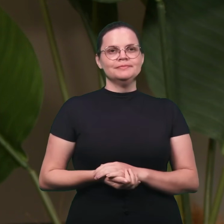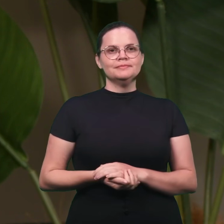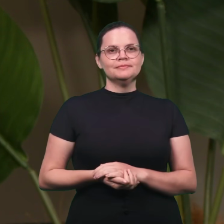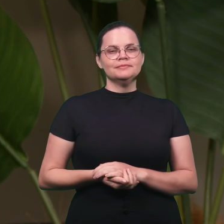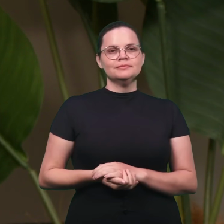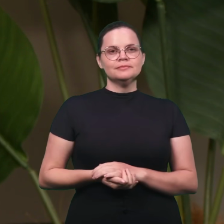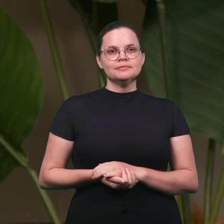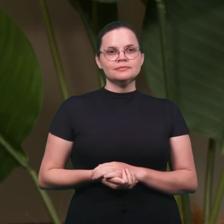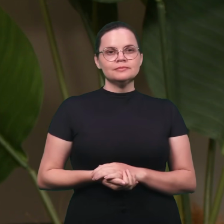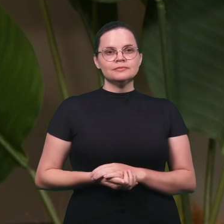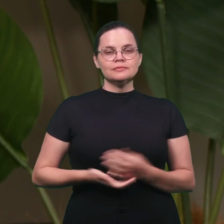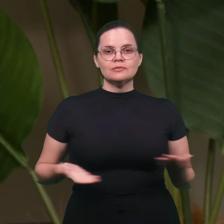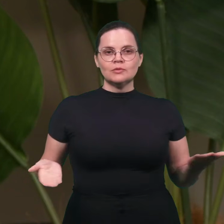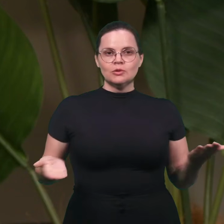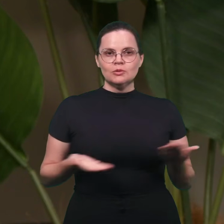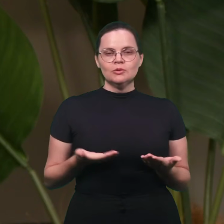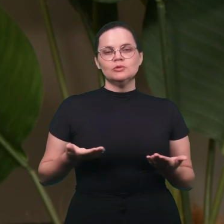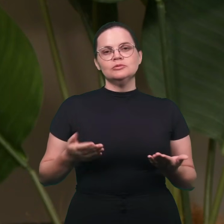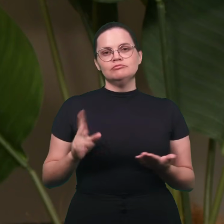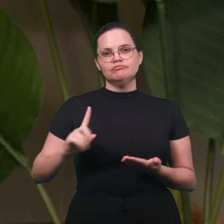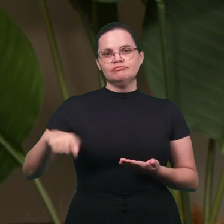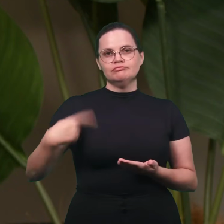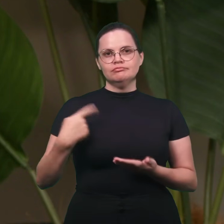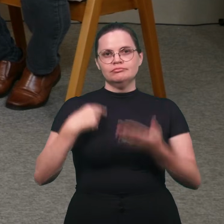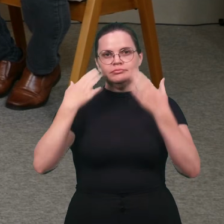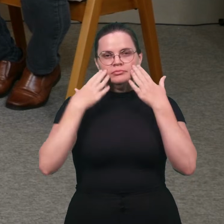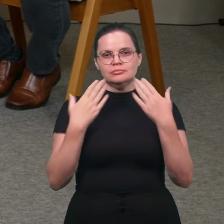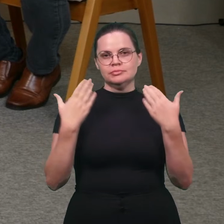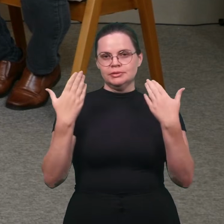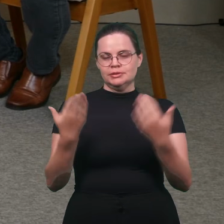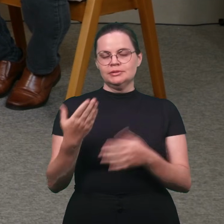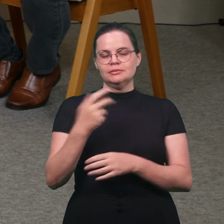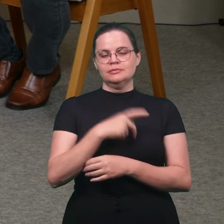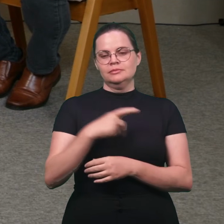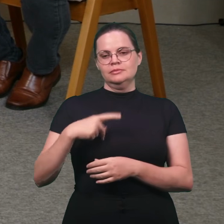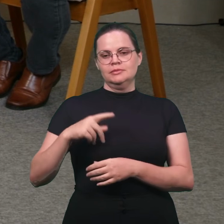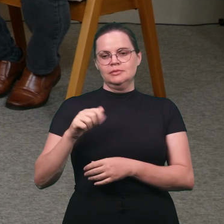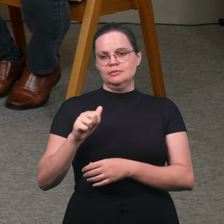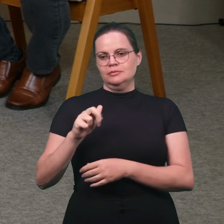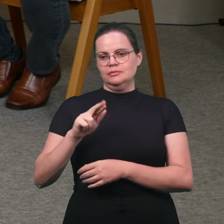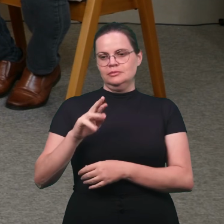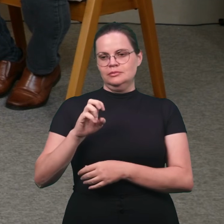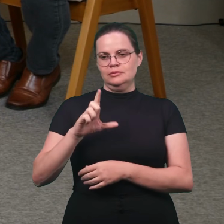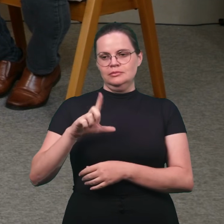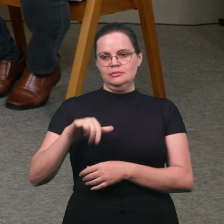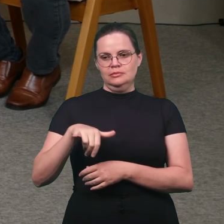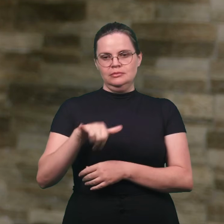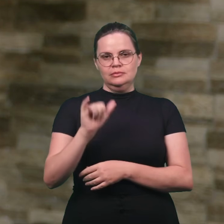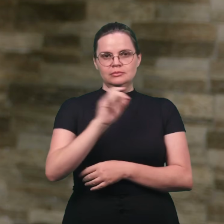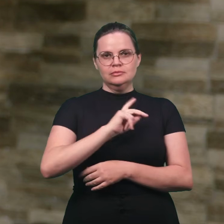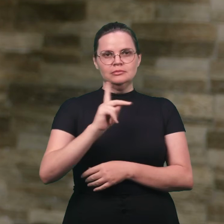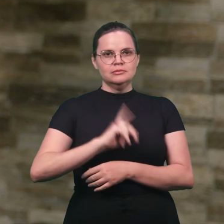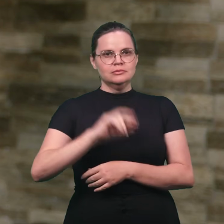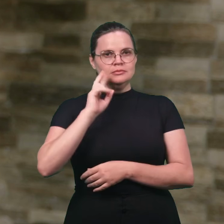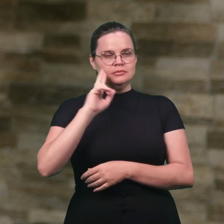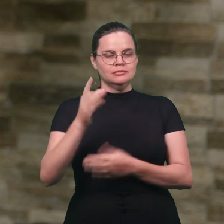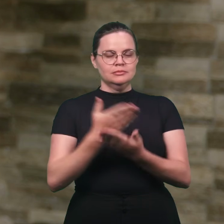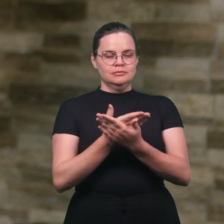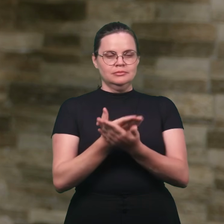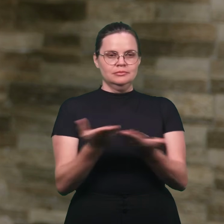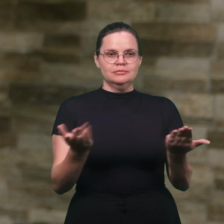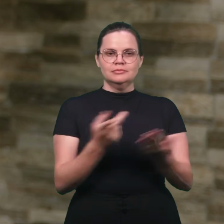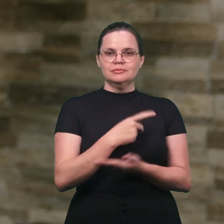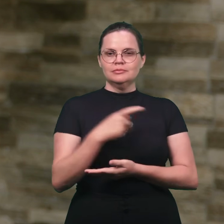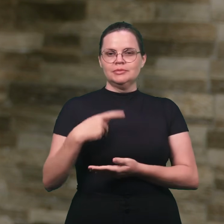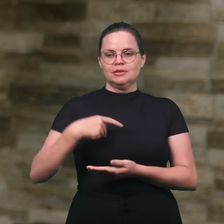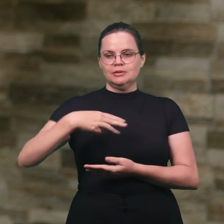hoje já apresentamos o pastor Arley que está conosco. Pastor Arley, Pai Senhor, Pai Senhor, pastor Márcio, quero desejar a